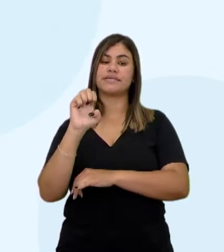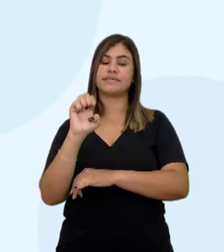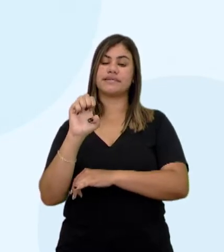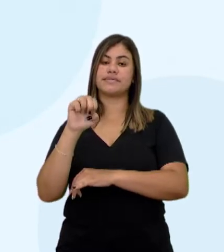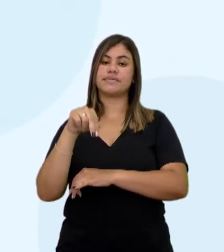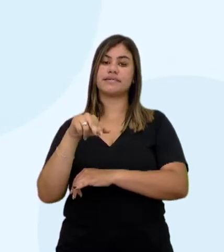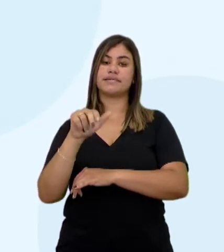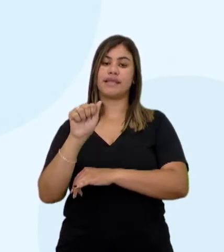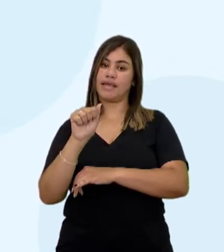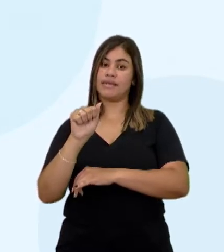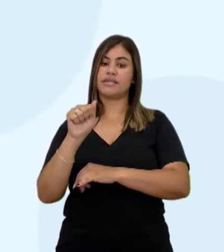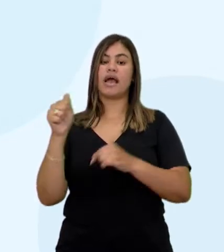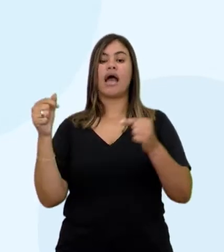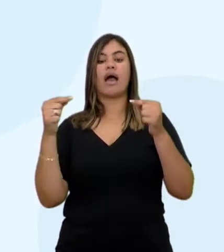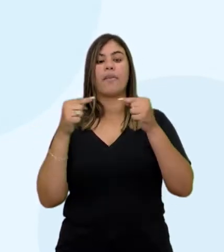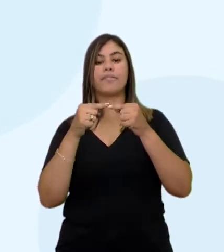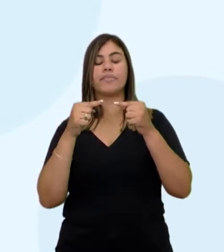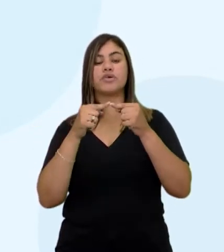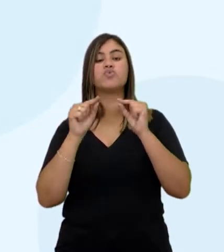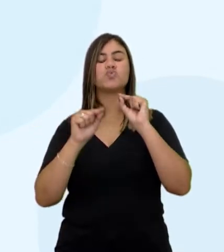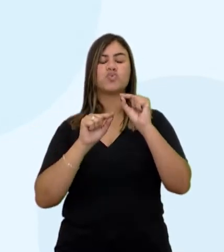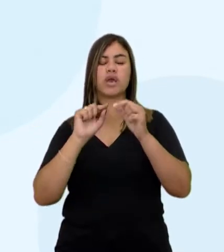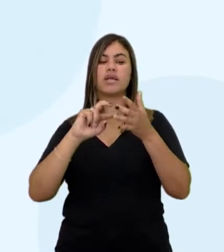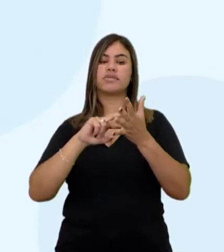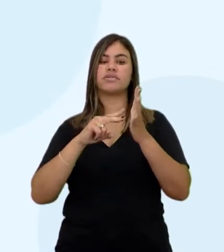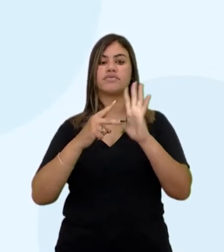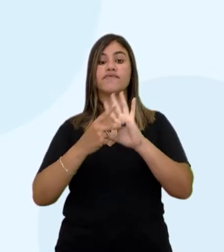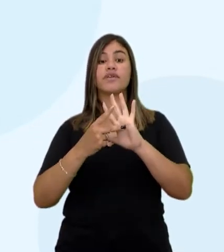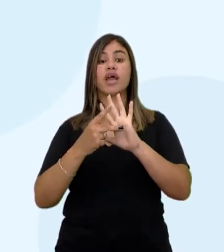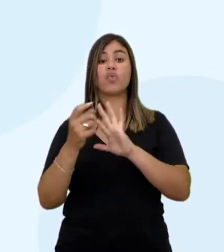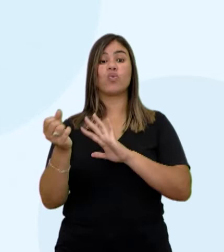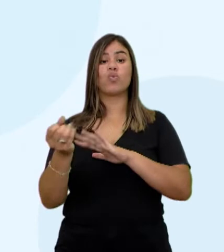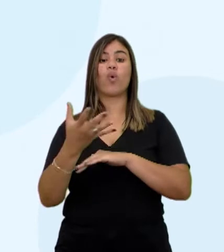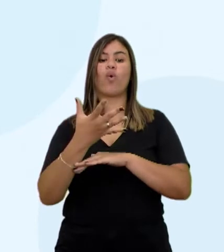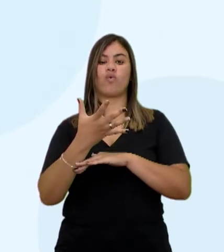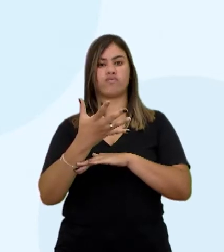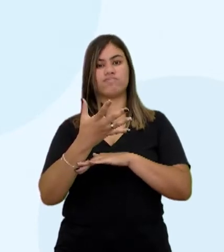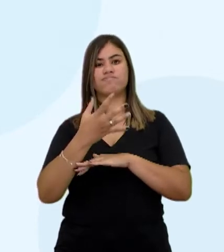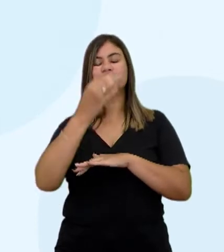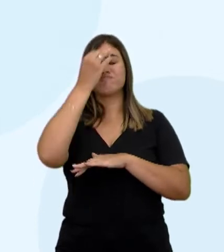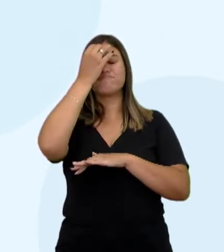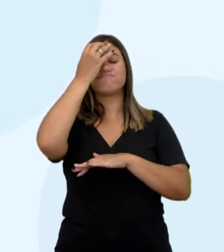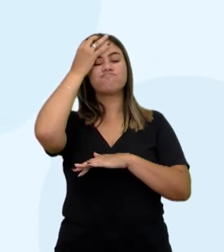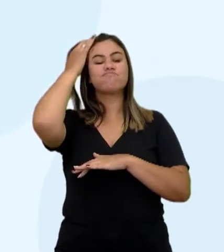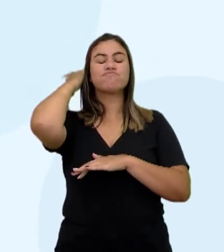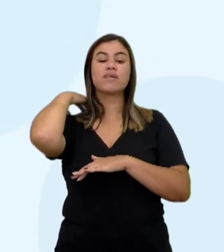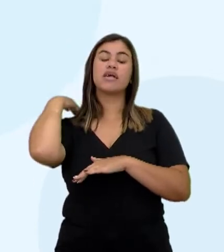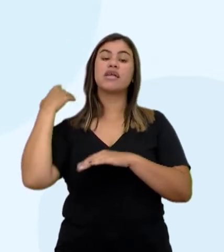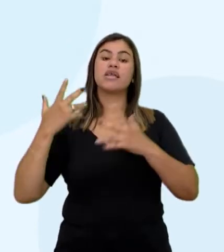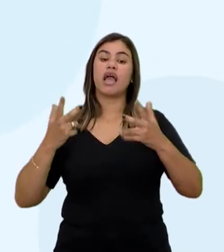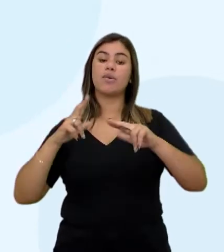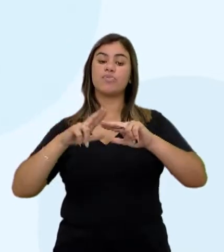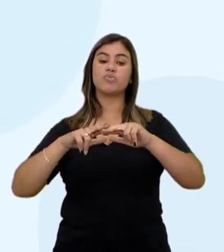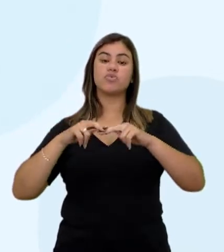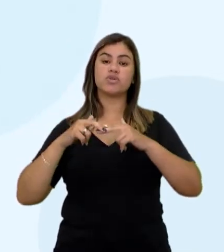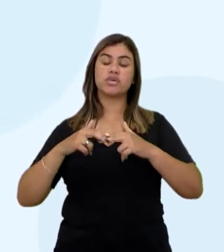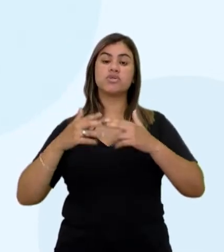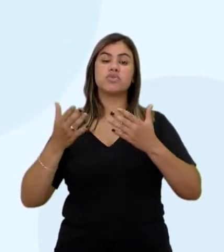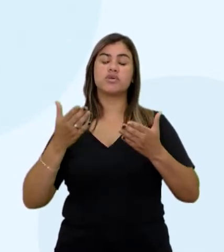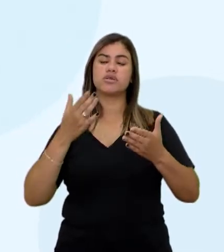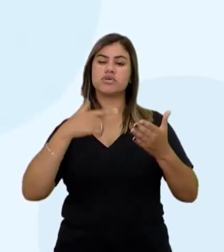a última era aí que aparece na nossa tabela geológica. Se a gente for considerar em eras, nós estamos agora na